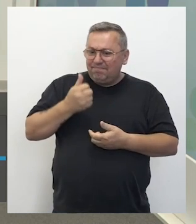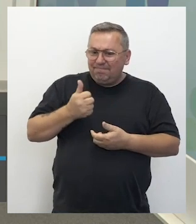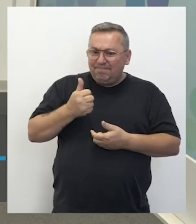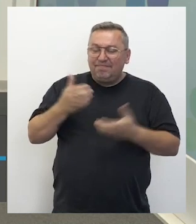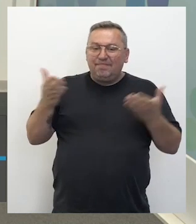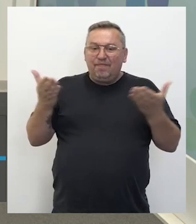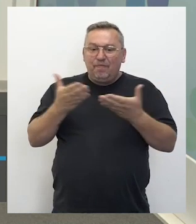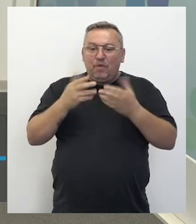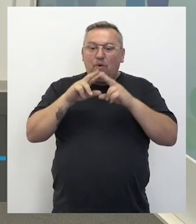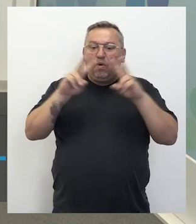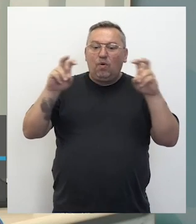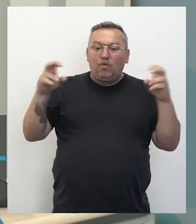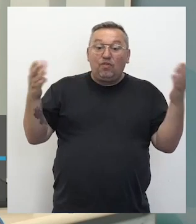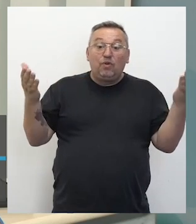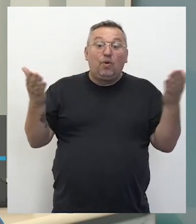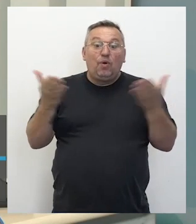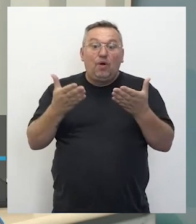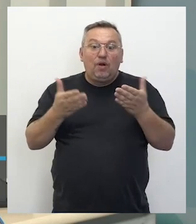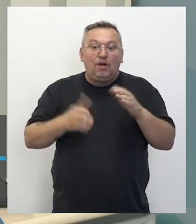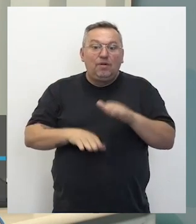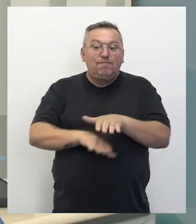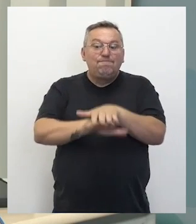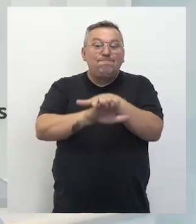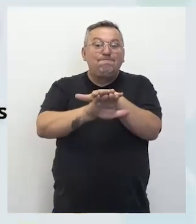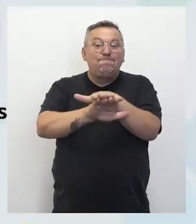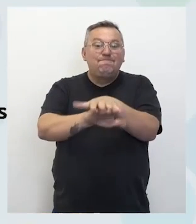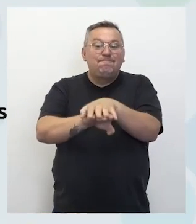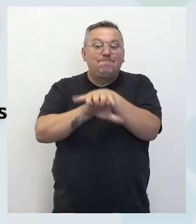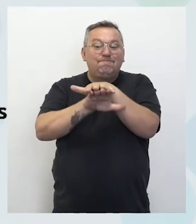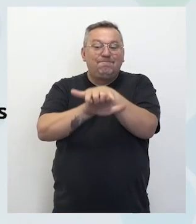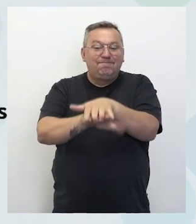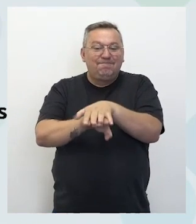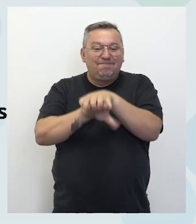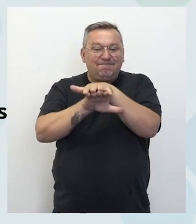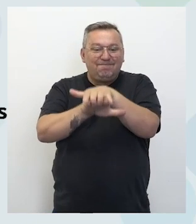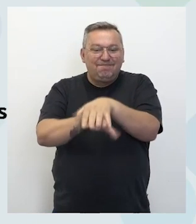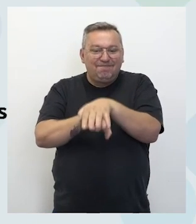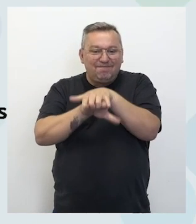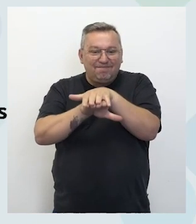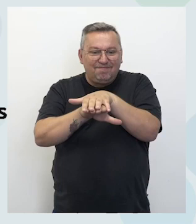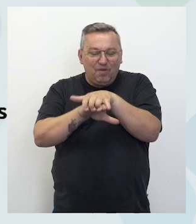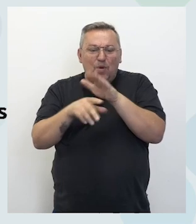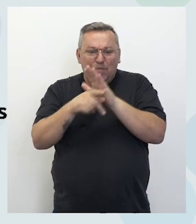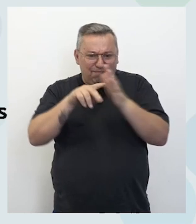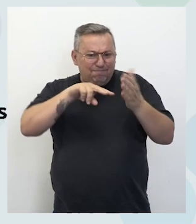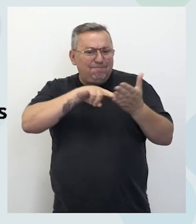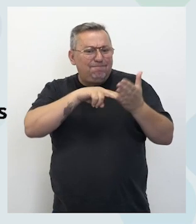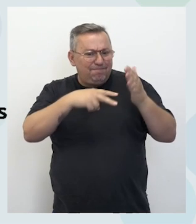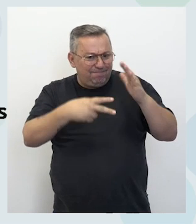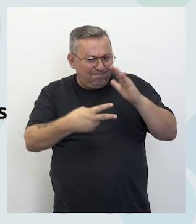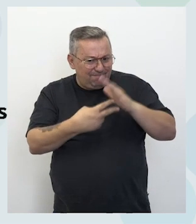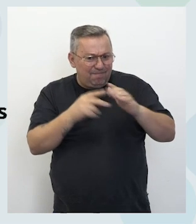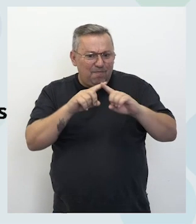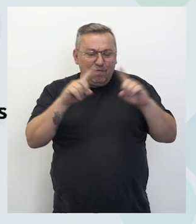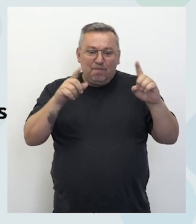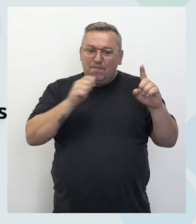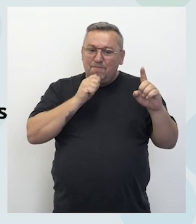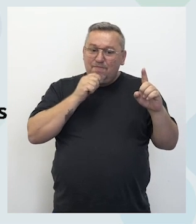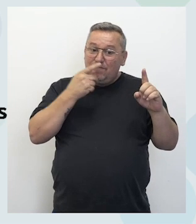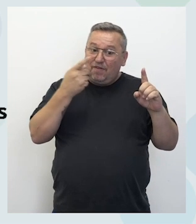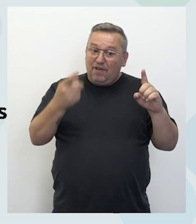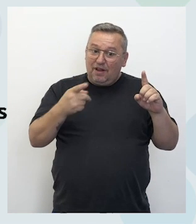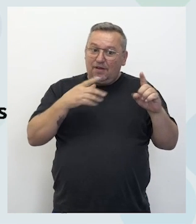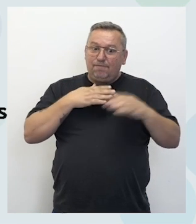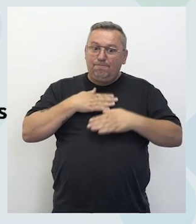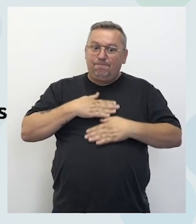qual que é o título da nossa aula hoje? Tartarugando. Bem no sentido conotativo mesmo, mas a gente não vai falar nesse sentido